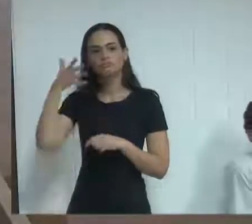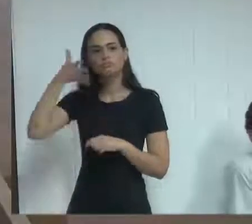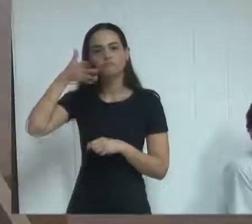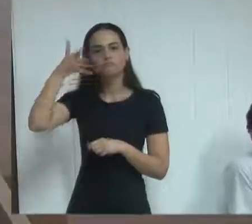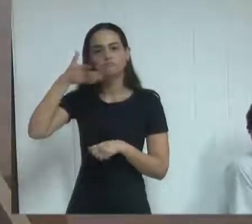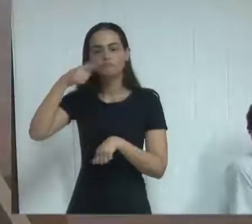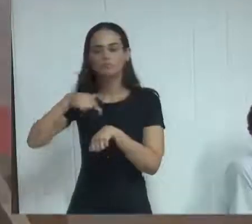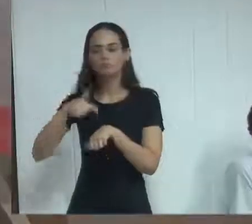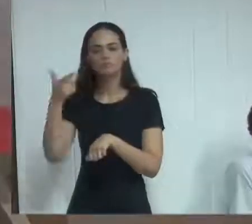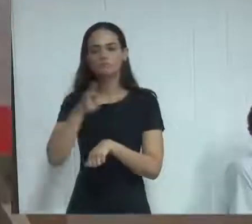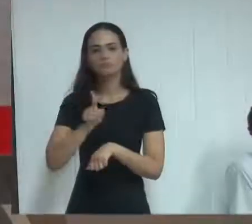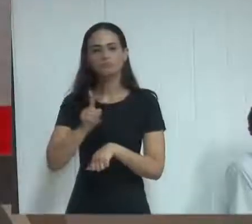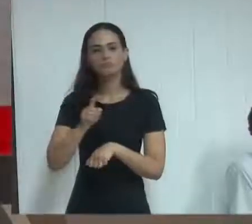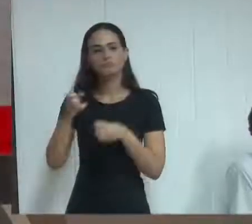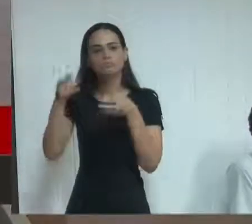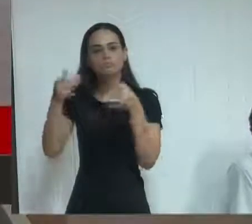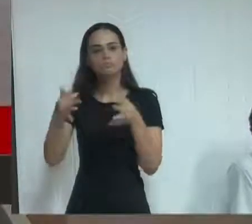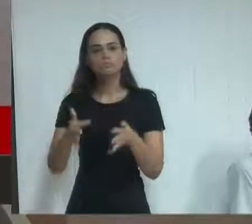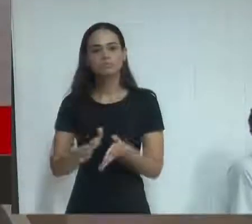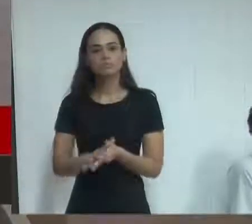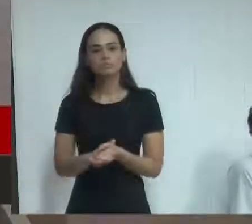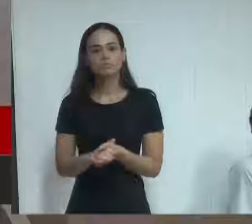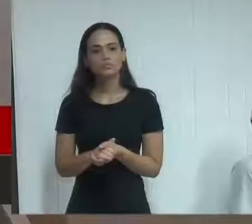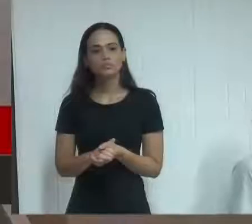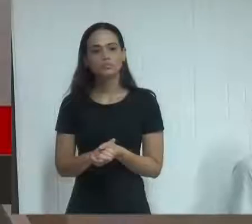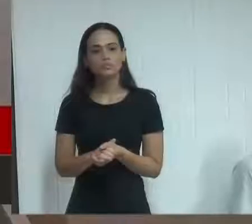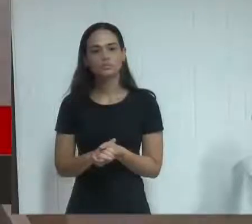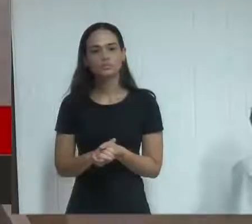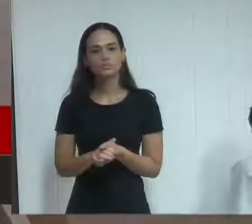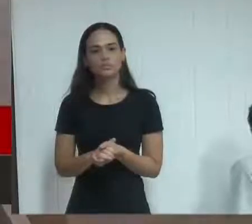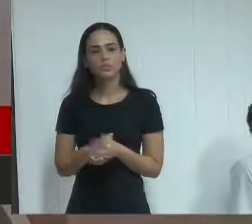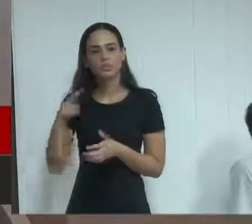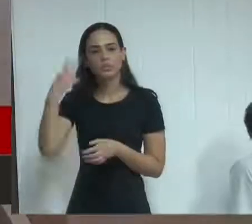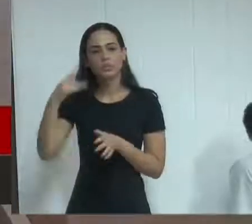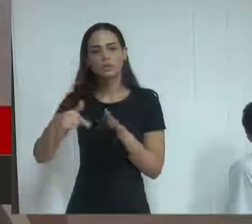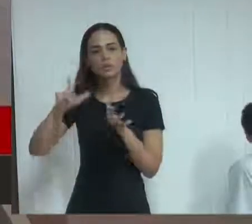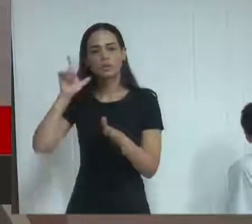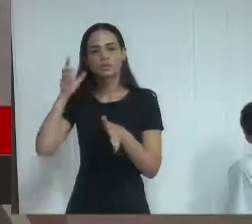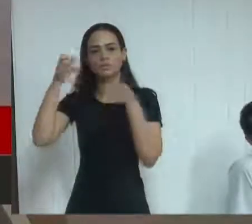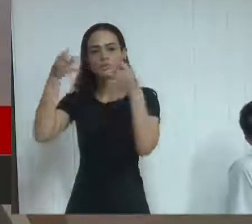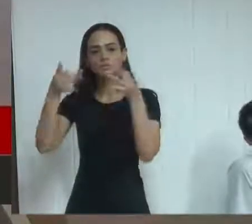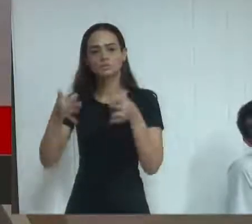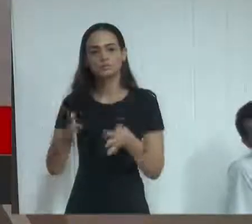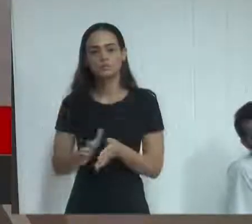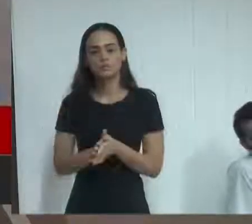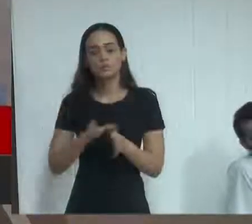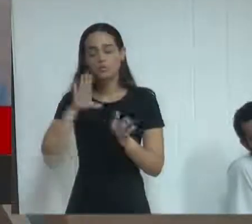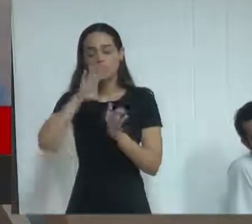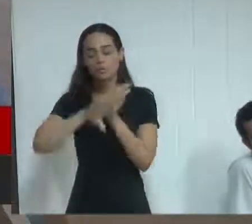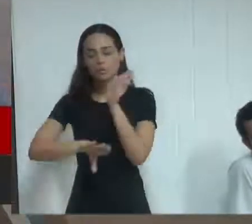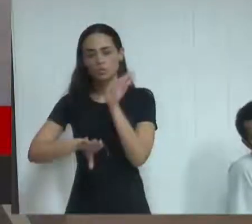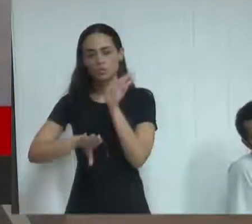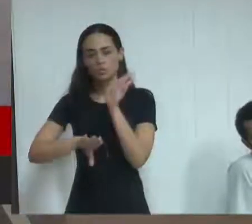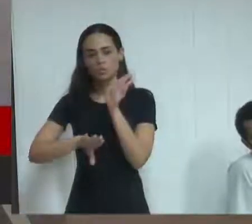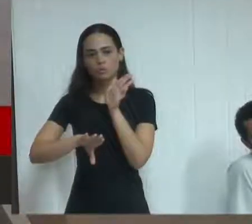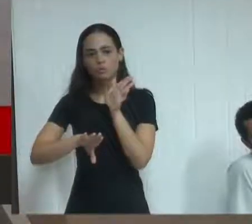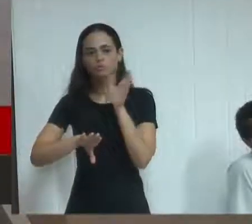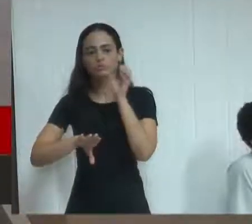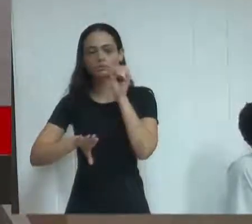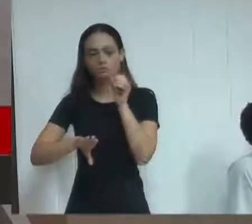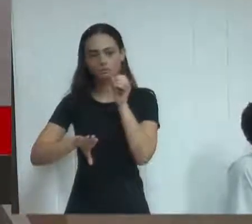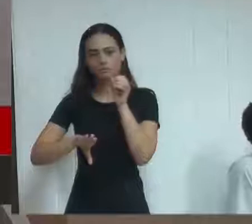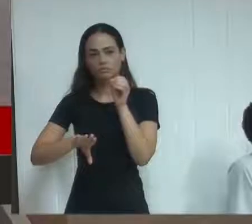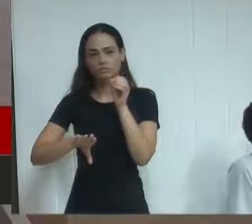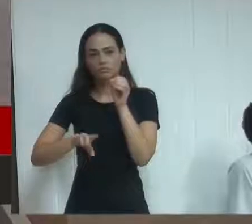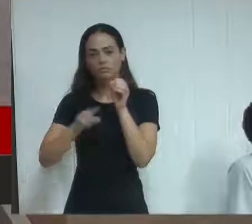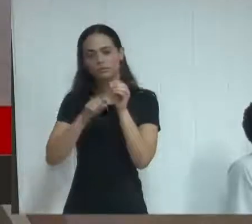foi dito aqui por vereador que me antecedeu, que o desconto poderia ser de 0%.